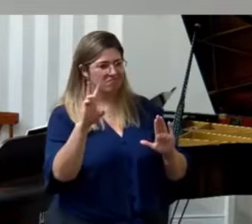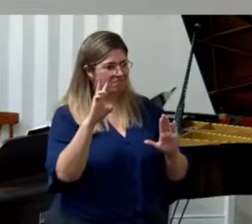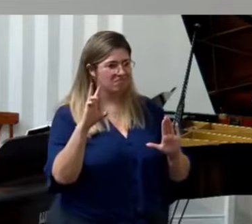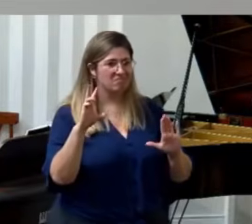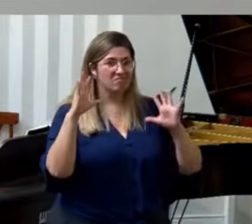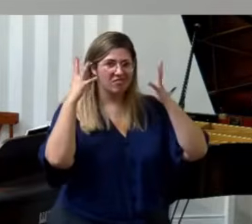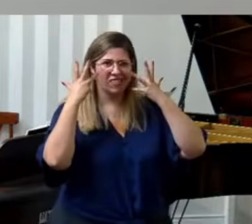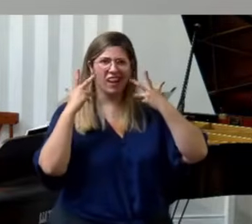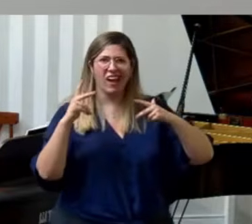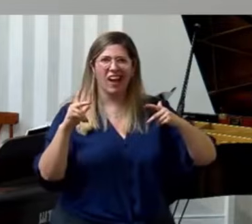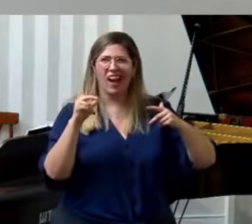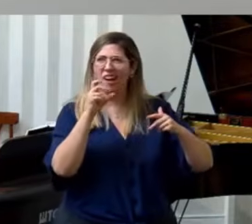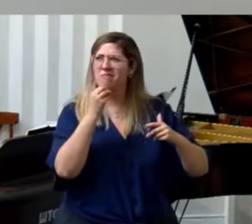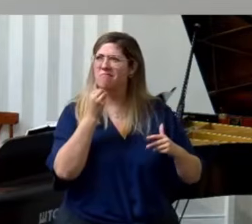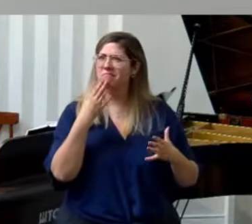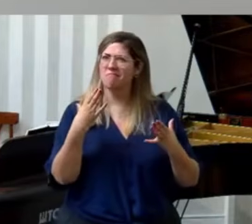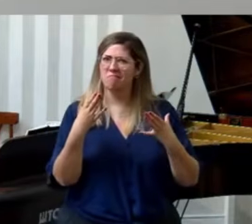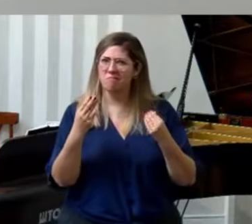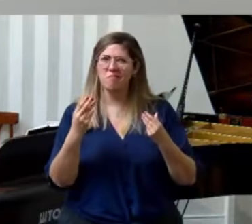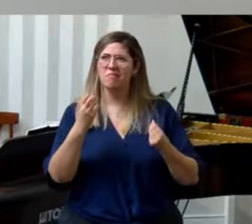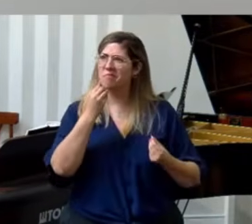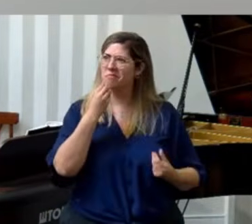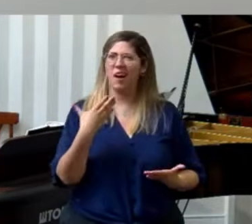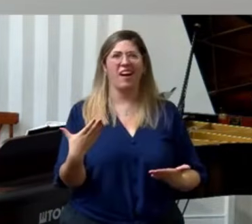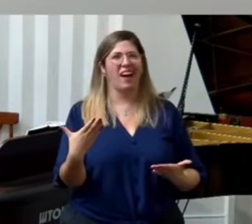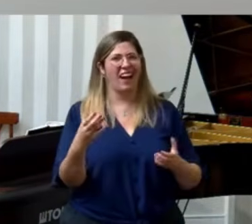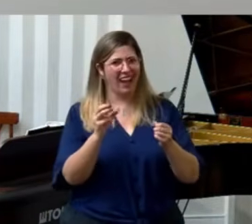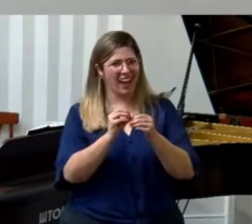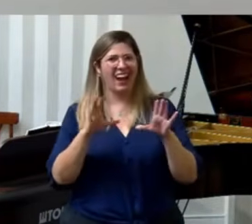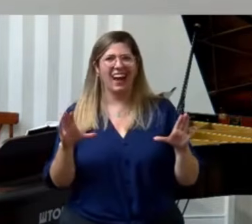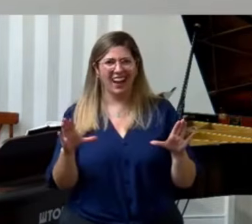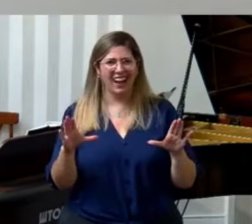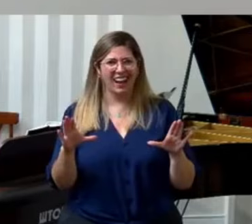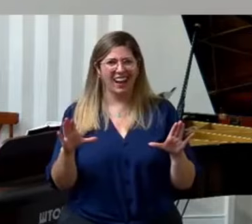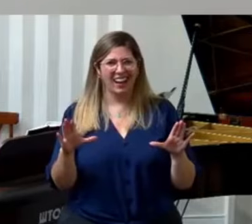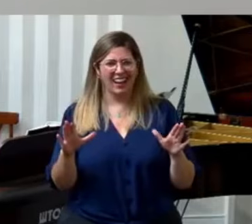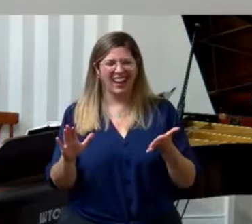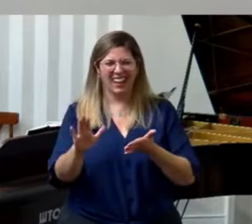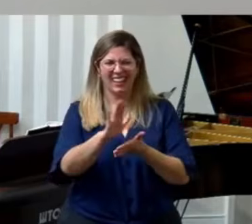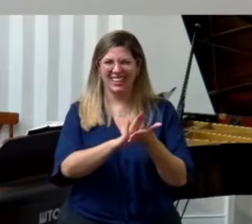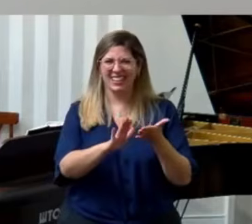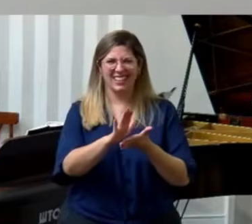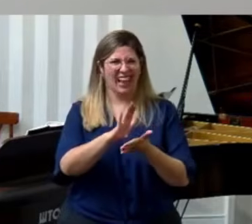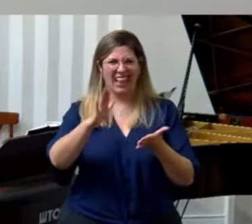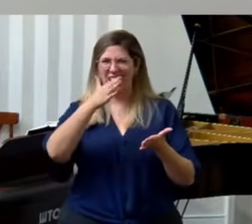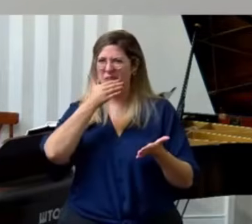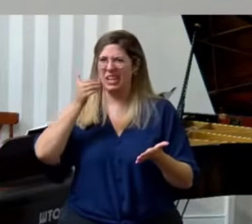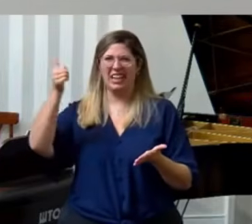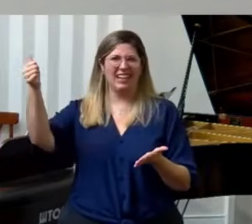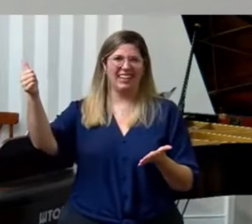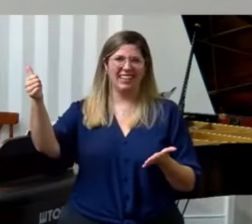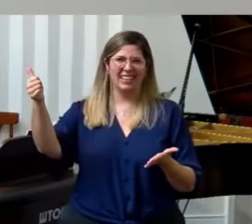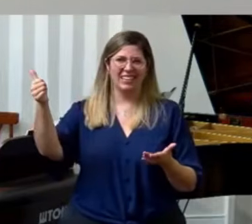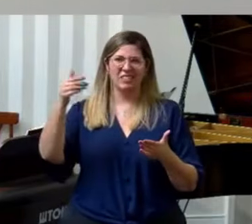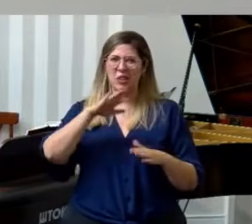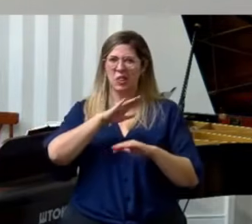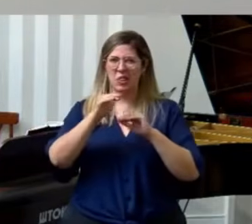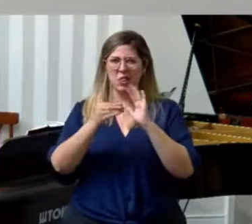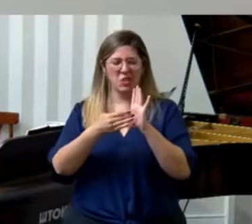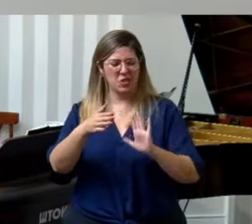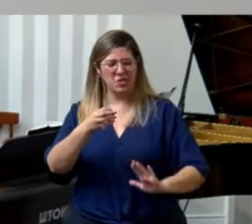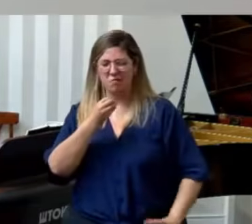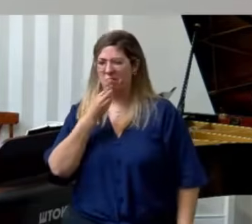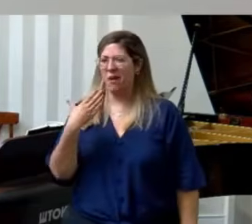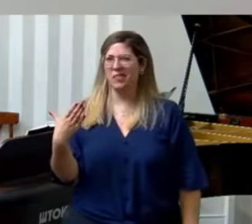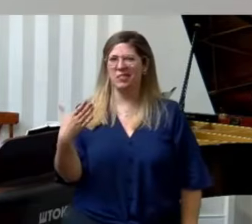e o Senhor enxergou que tudo era muito bom. Não havia absolutamente nada ruim na criação